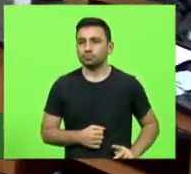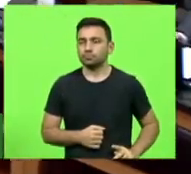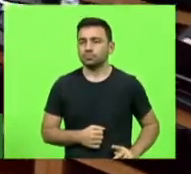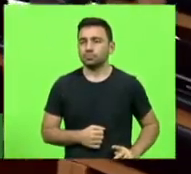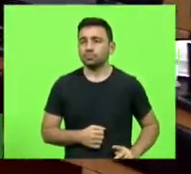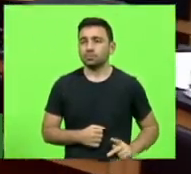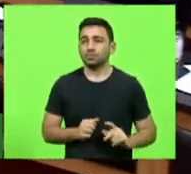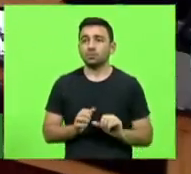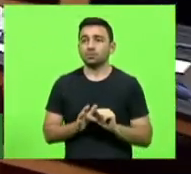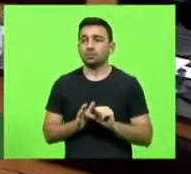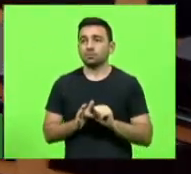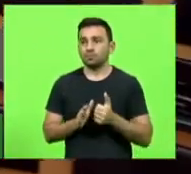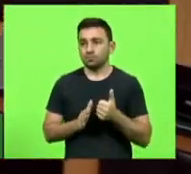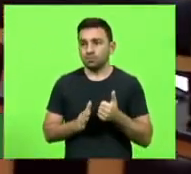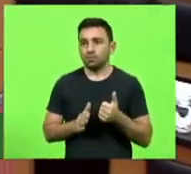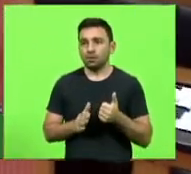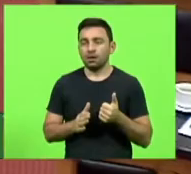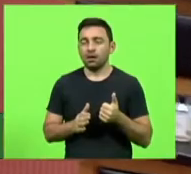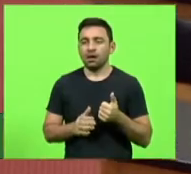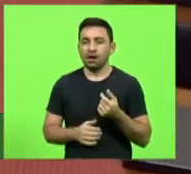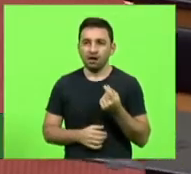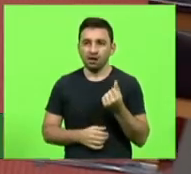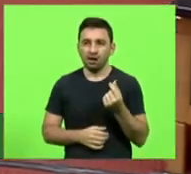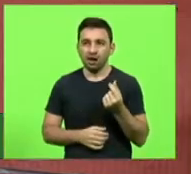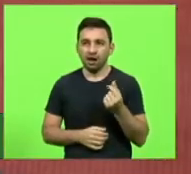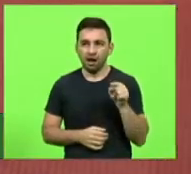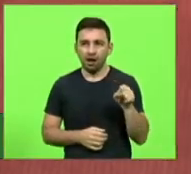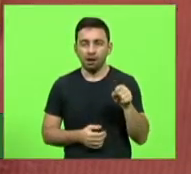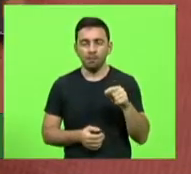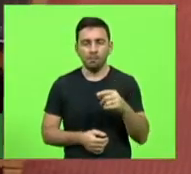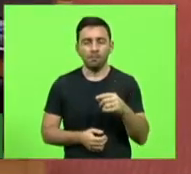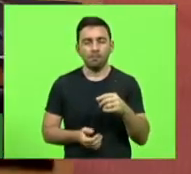primeiro que ter dinheiro não é pecado.